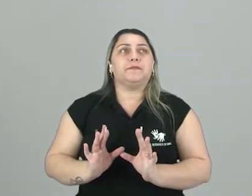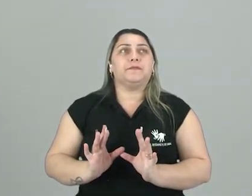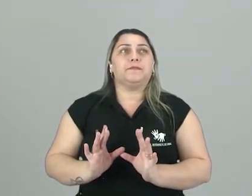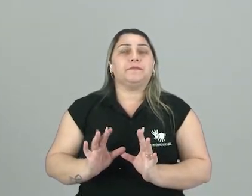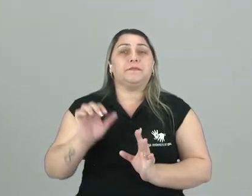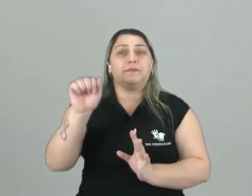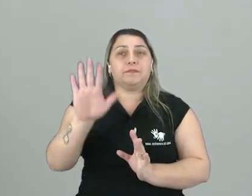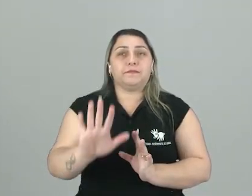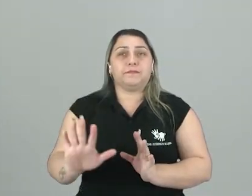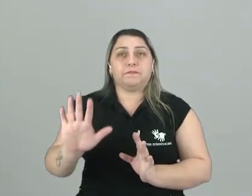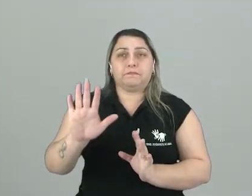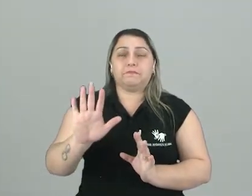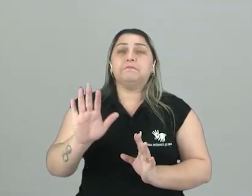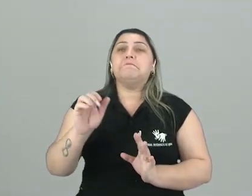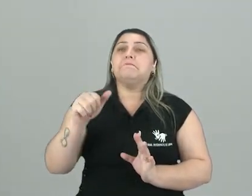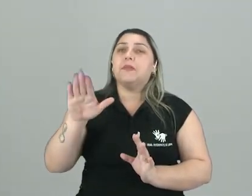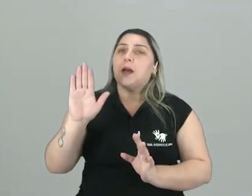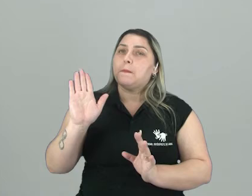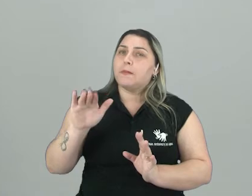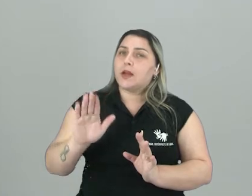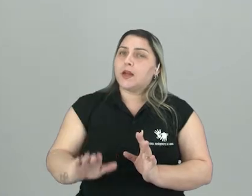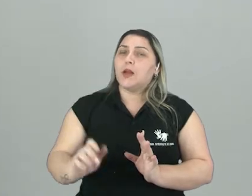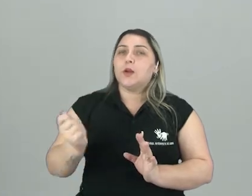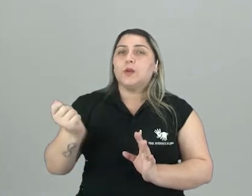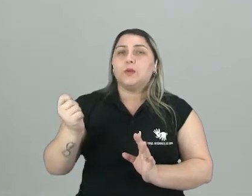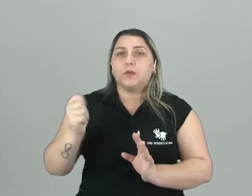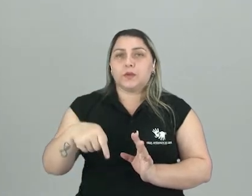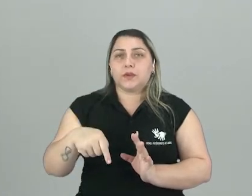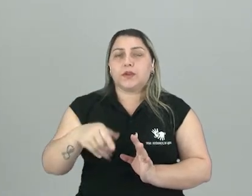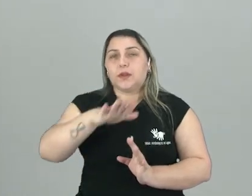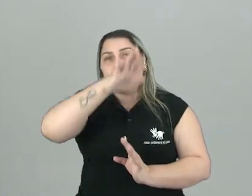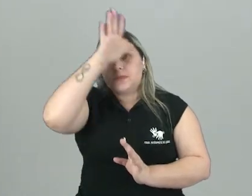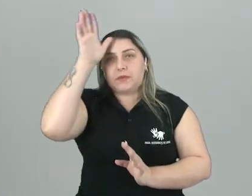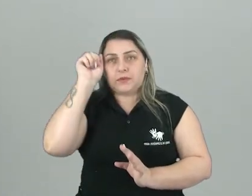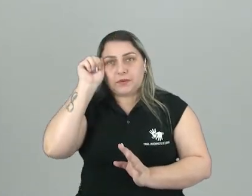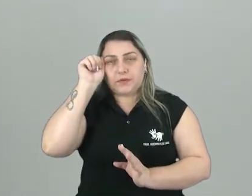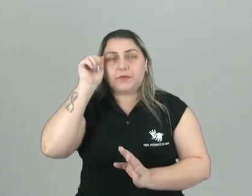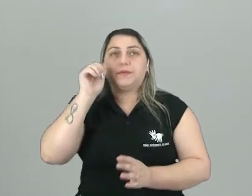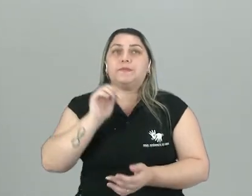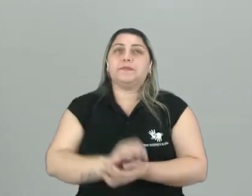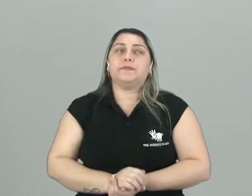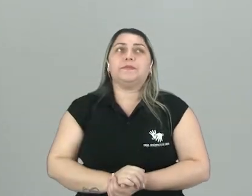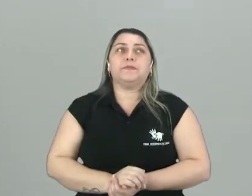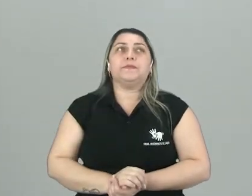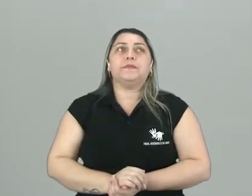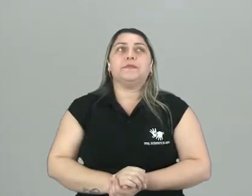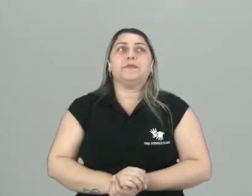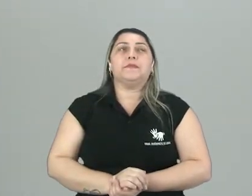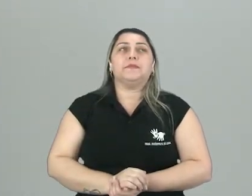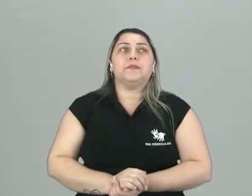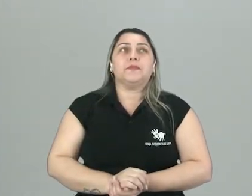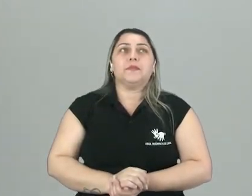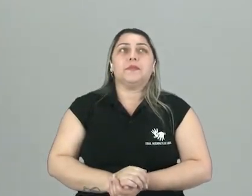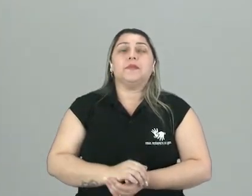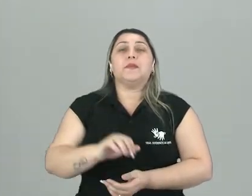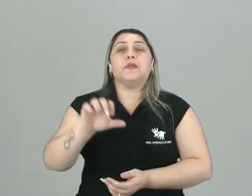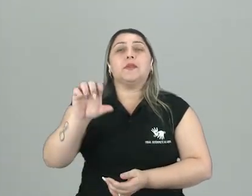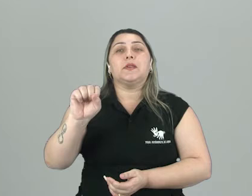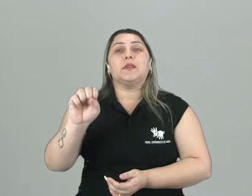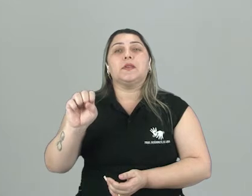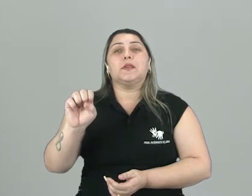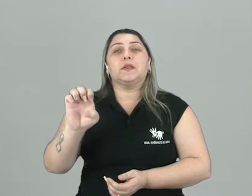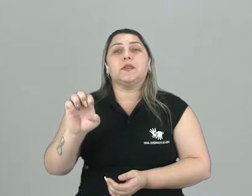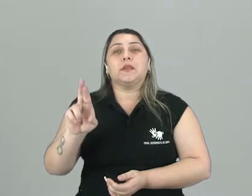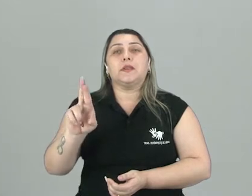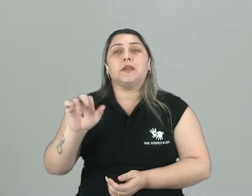da borracha asiática era bem mais barata do que a comercialização da borracha amazônica. E aí os seringais entram em falência e os seringueiros